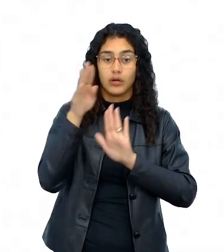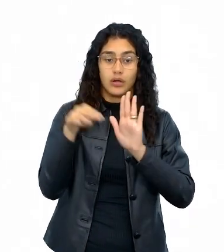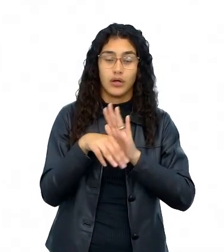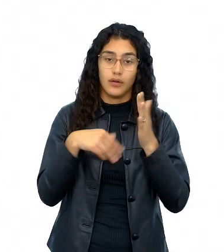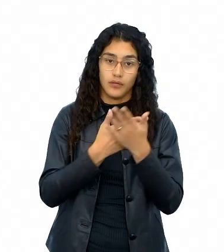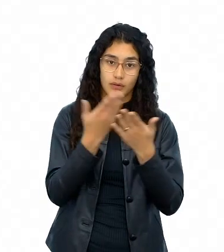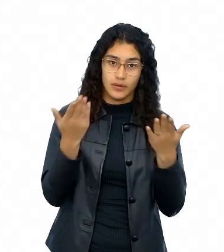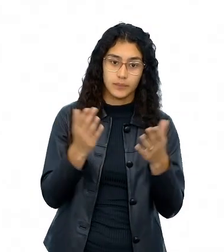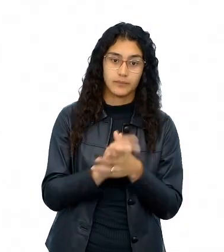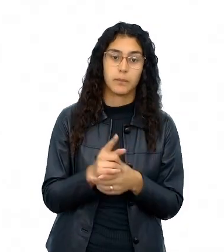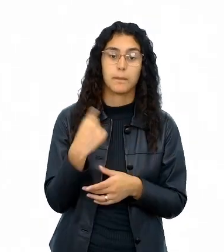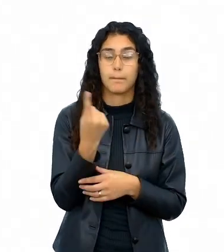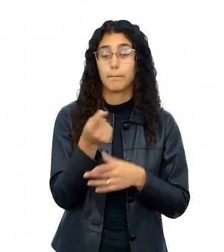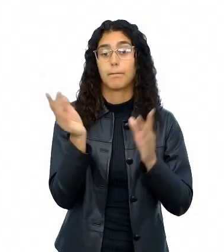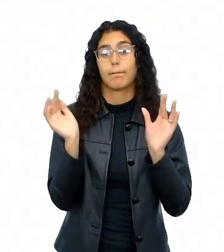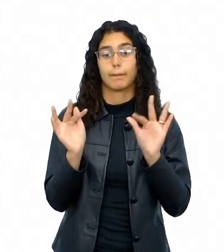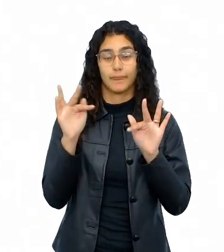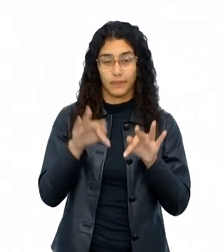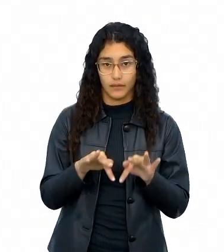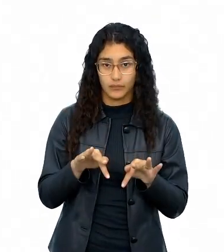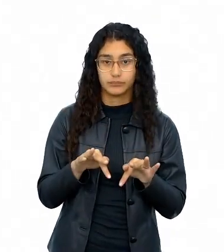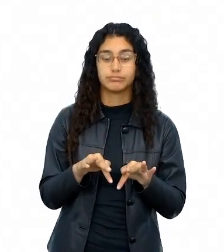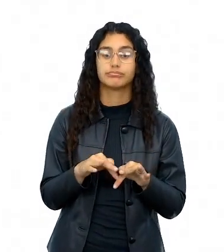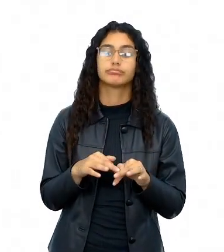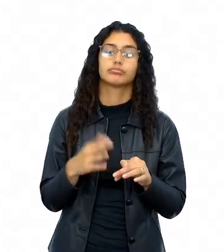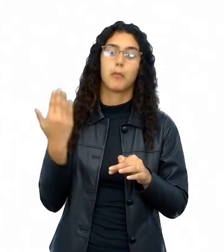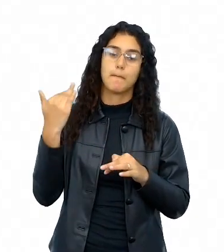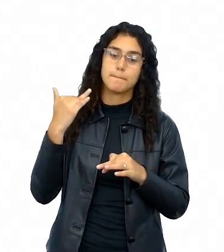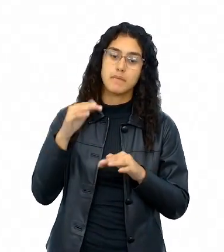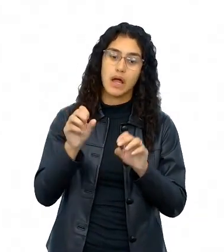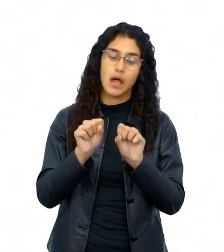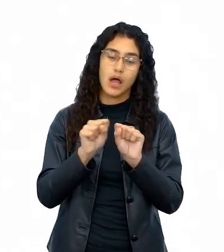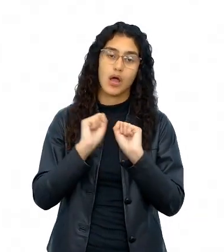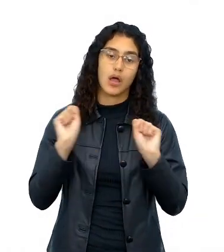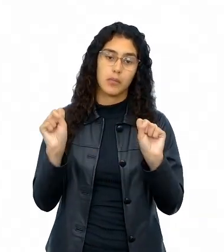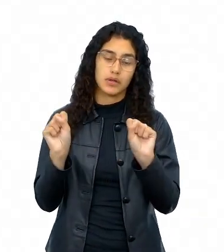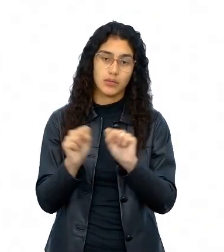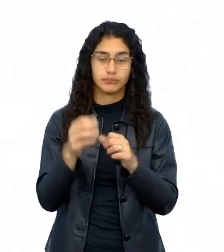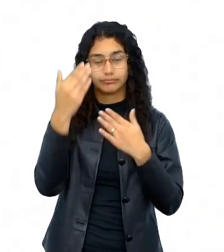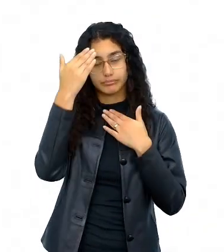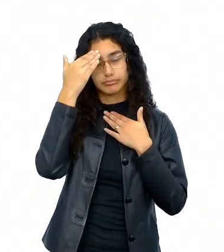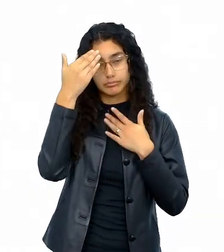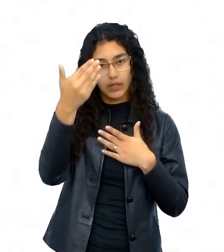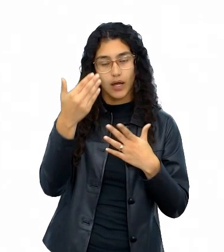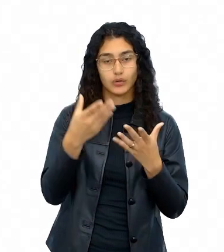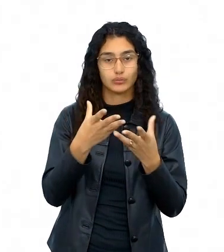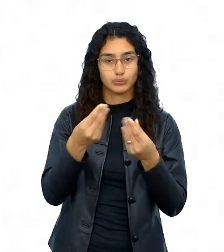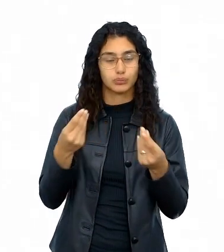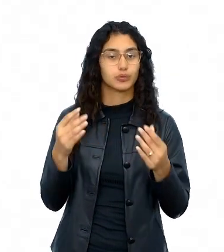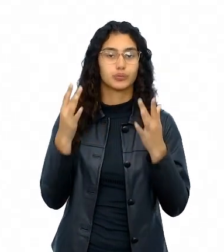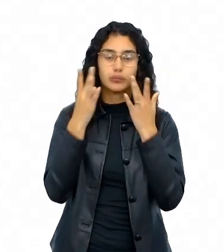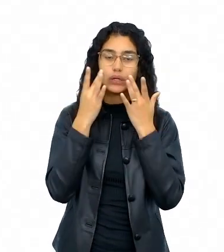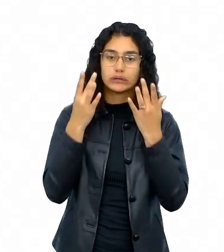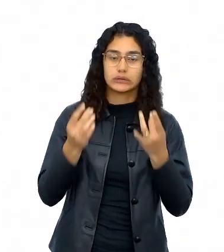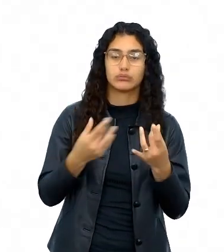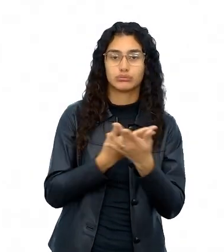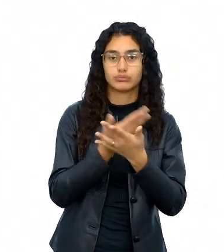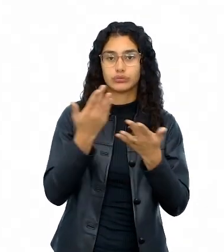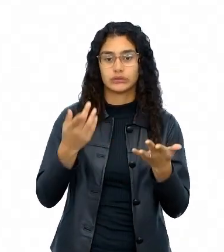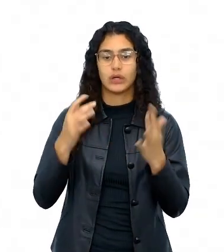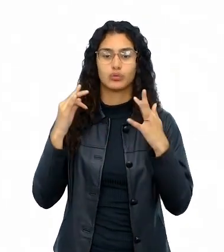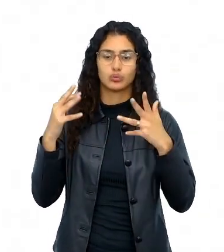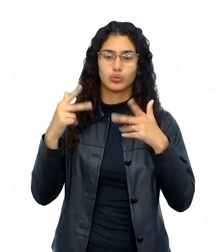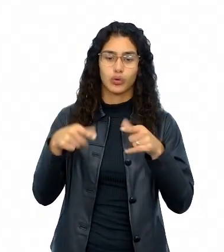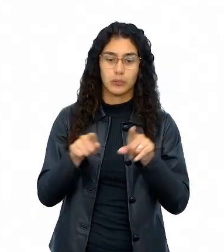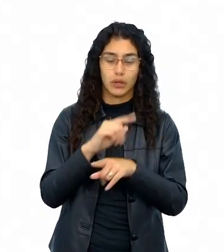vocês. Estamos chegando ao final de mais uma formação. Eu agradeço demais a atenção de vocês,